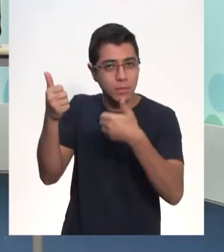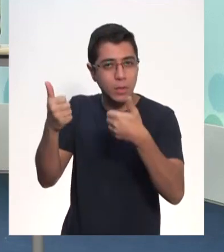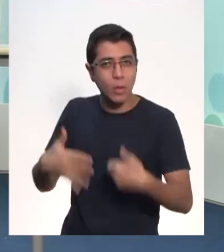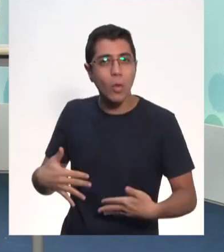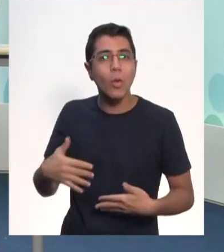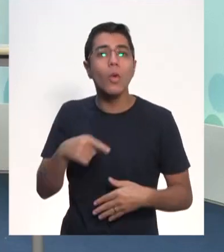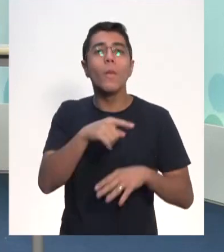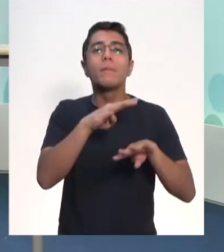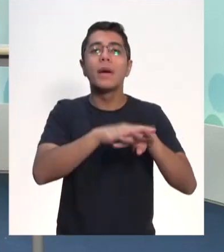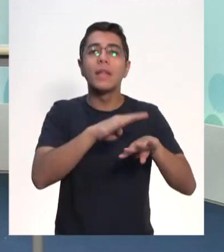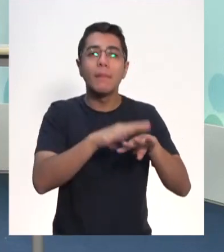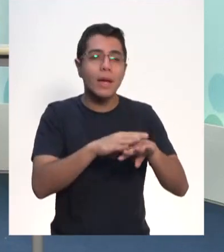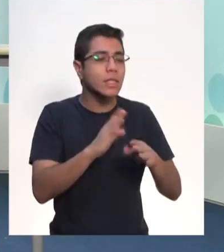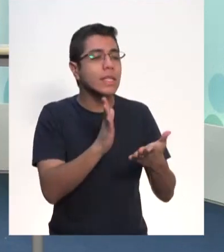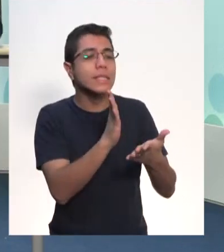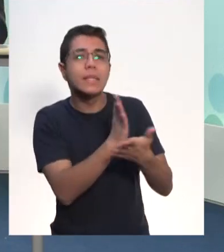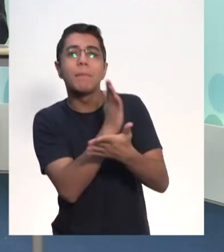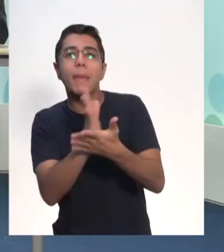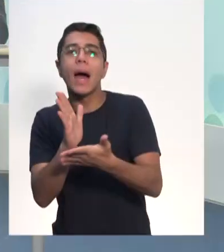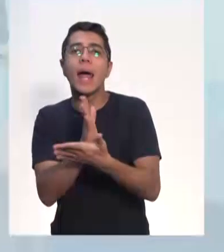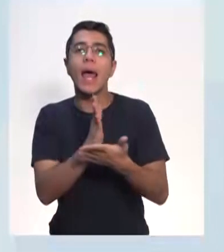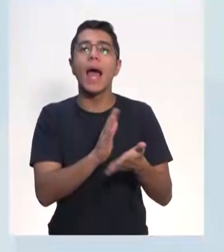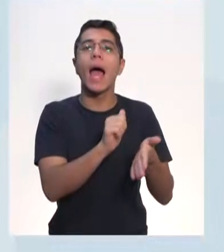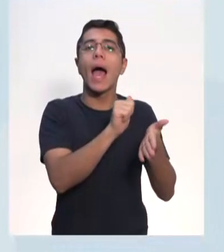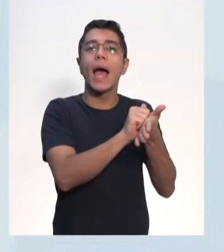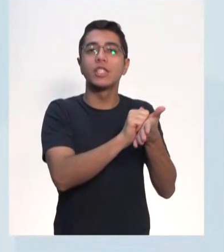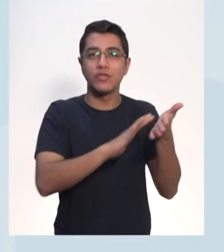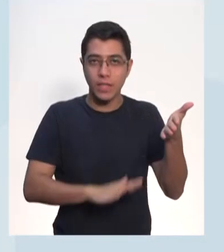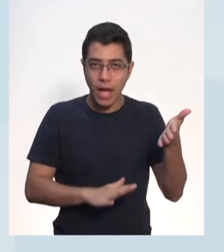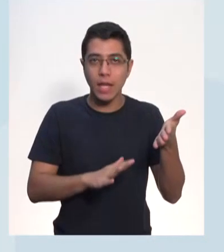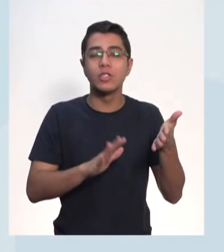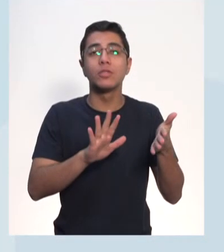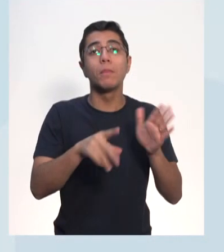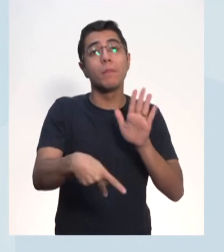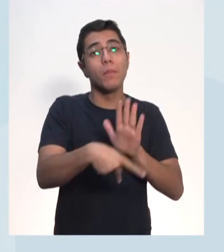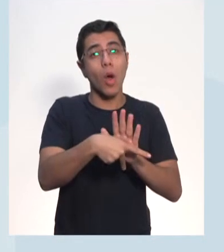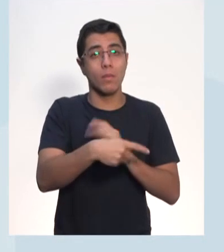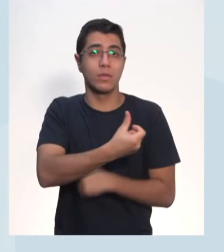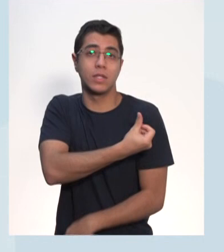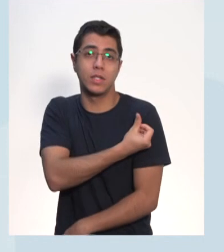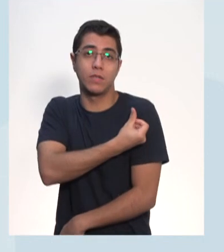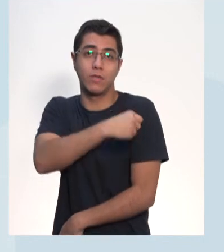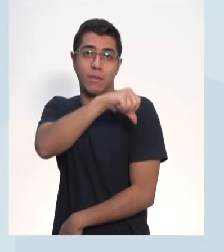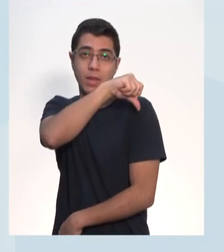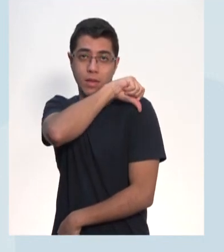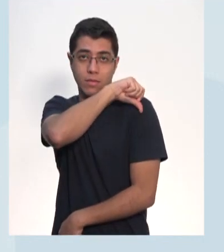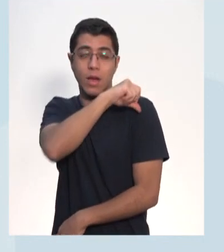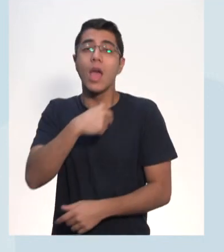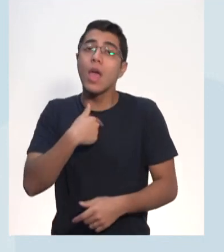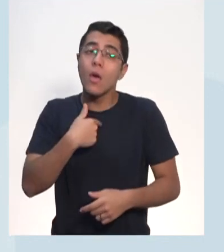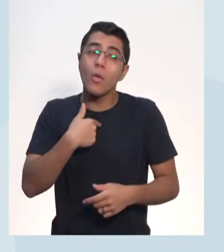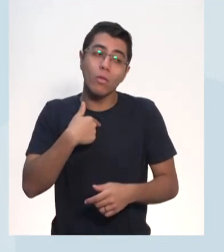a serem desenvolvidas ao longo do ensino fundamental. Estou falando, por enquanto, do ensino fundamental, tá?